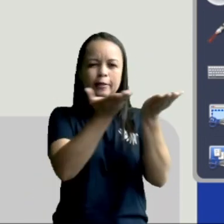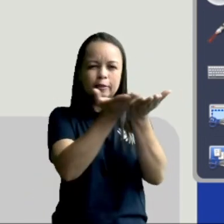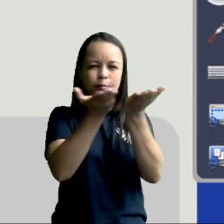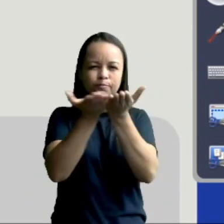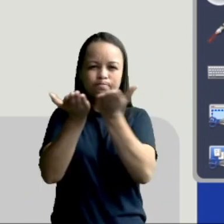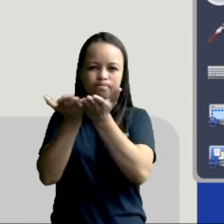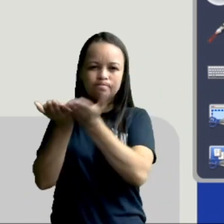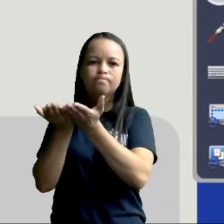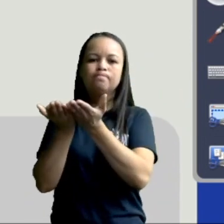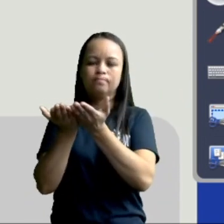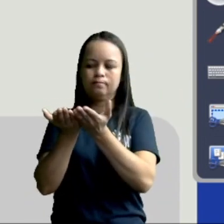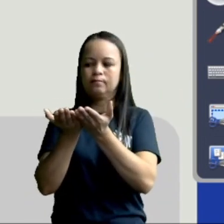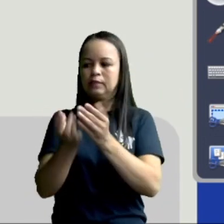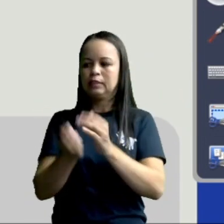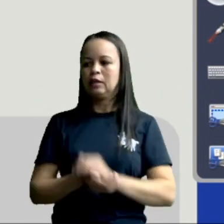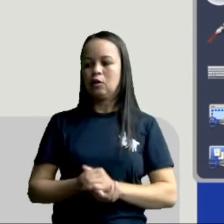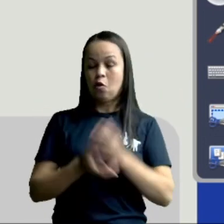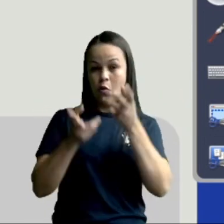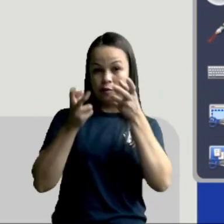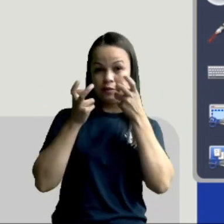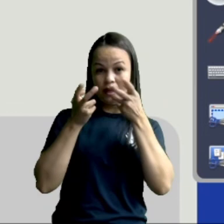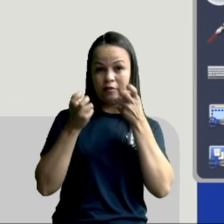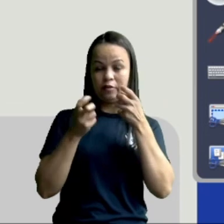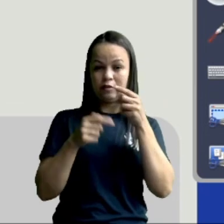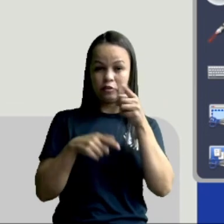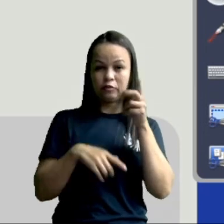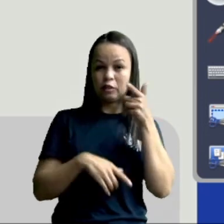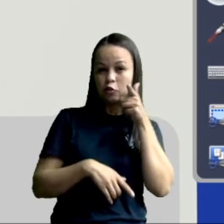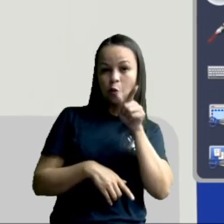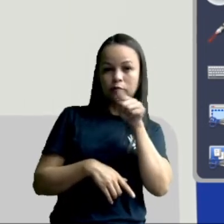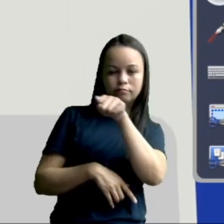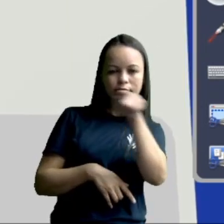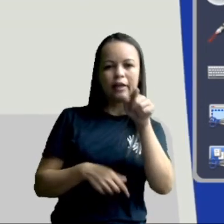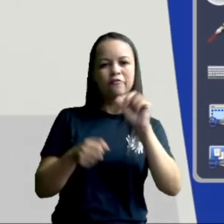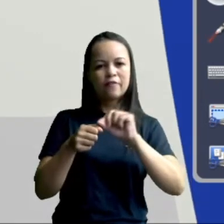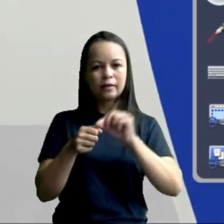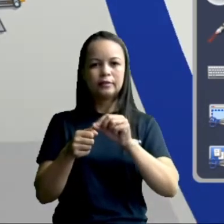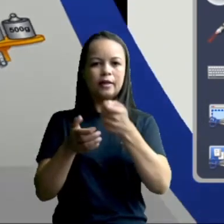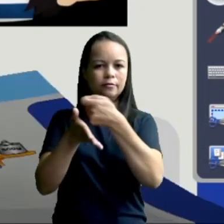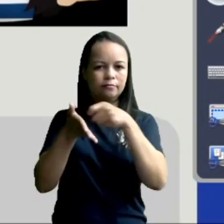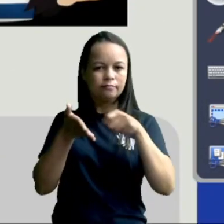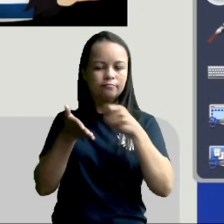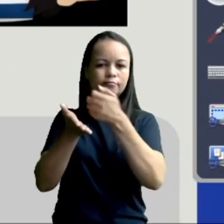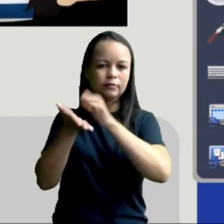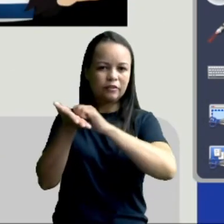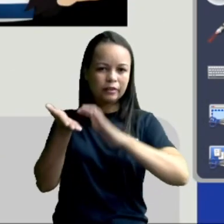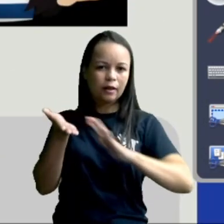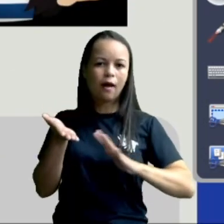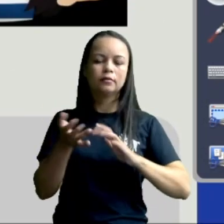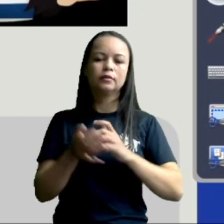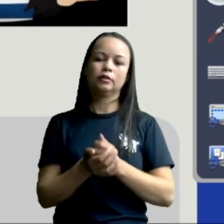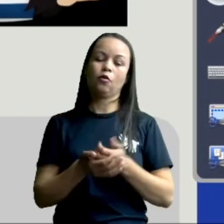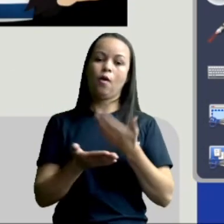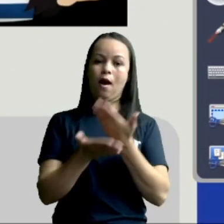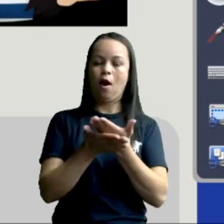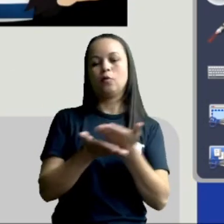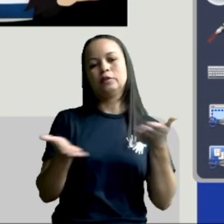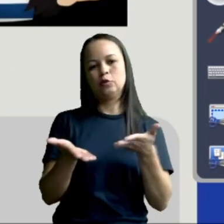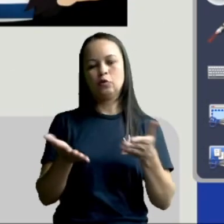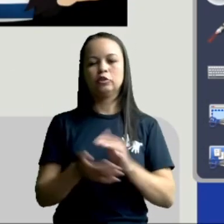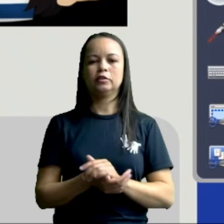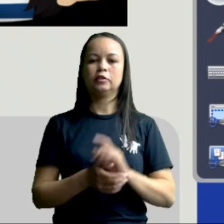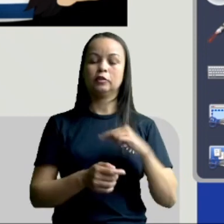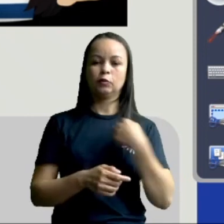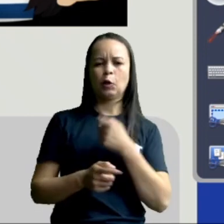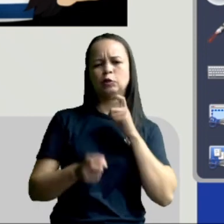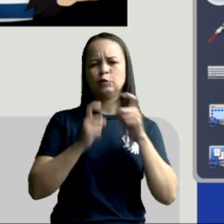equilíbrio, né? Vejo se vocês conseguem fazer isso e foi a aula de hoje. A gente